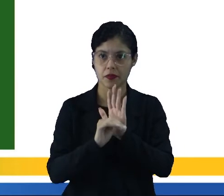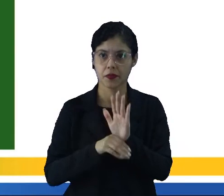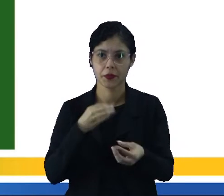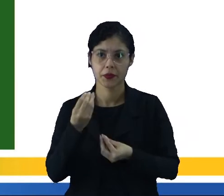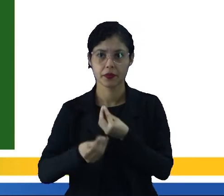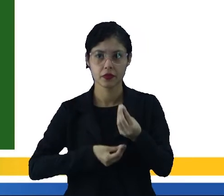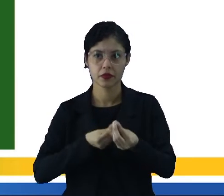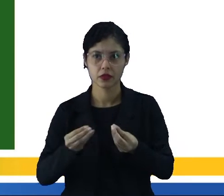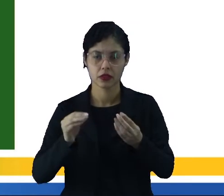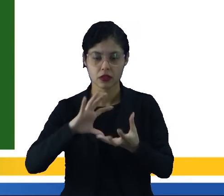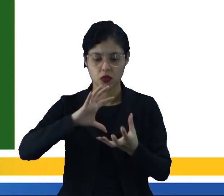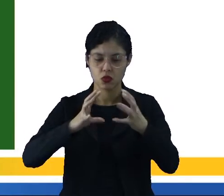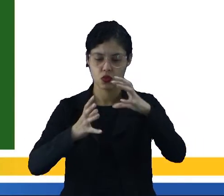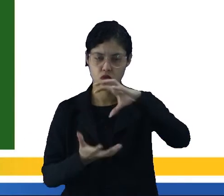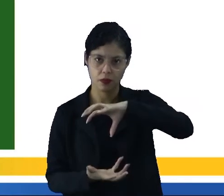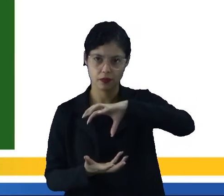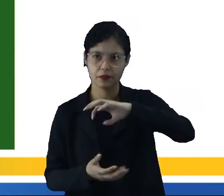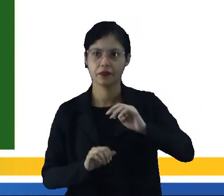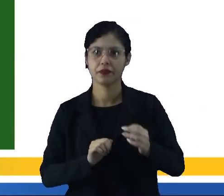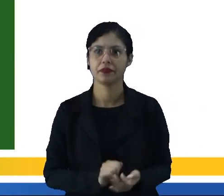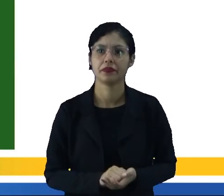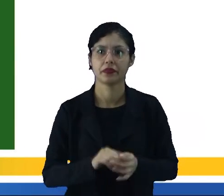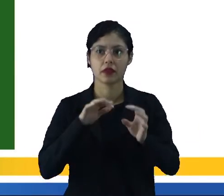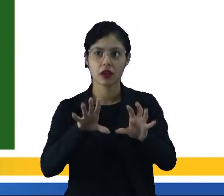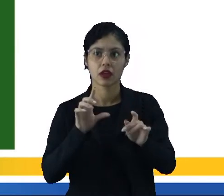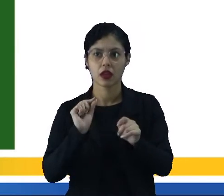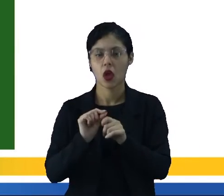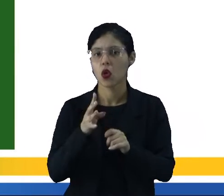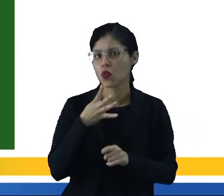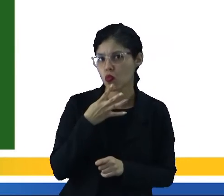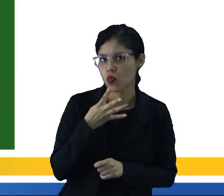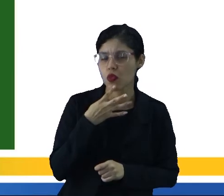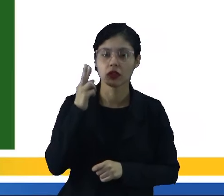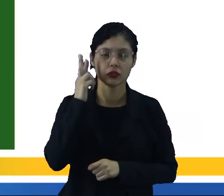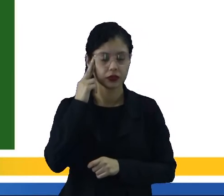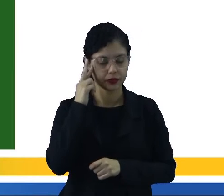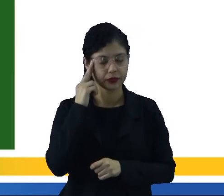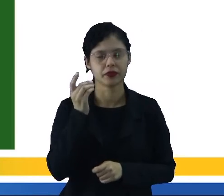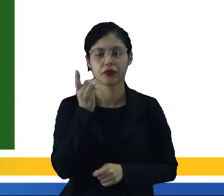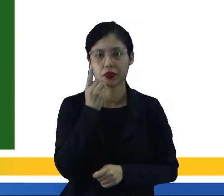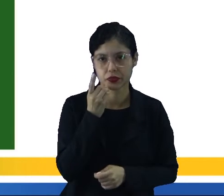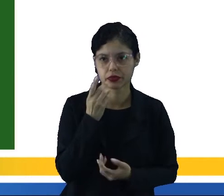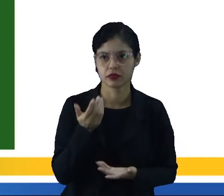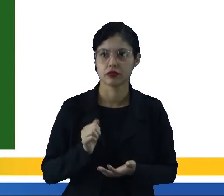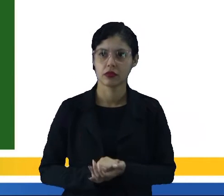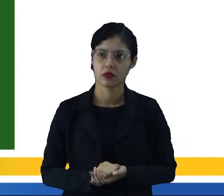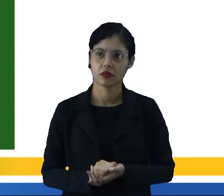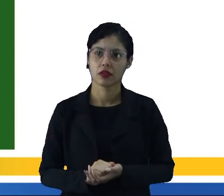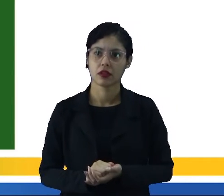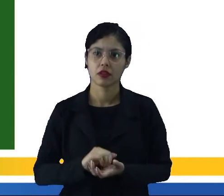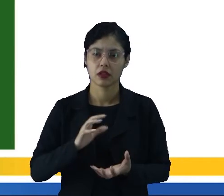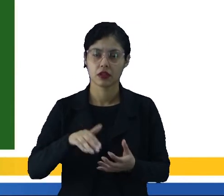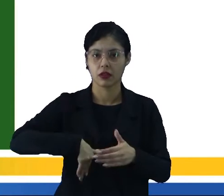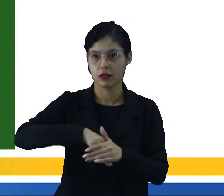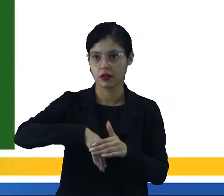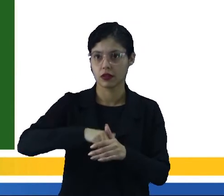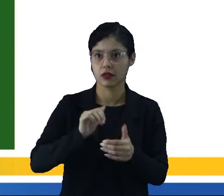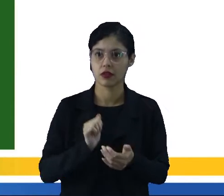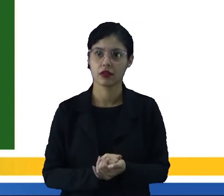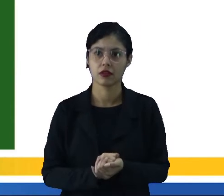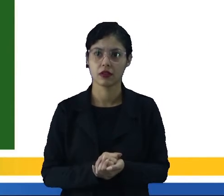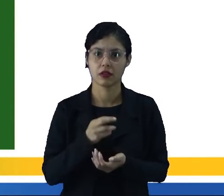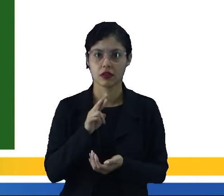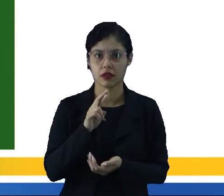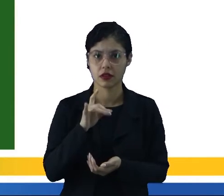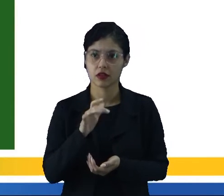classificada como um corpo redondo essa forma é bastante comum no dia a dia como podemos vê-la na bola de futebol nas